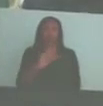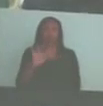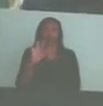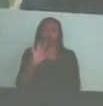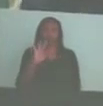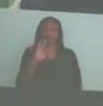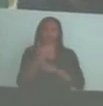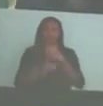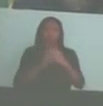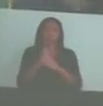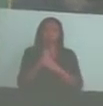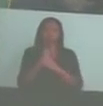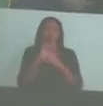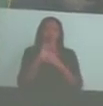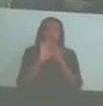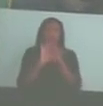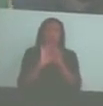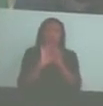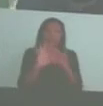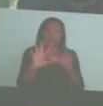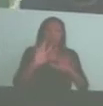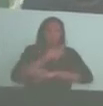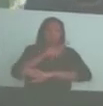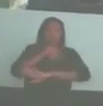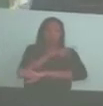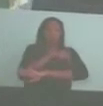das Mangueiras, no conjunto Parramirim 2.